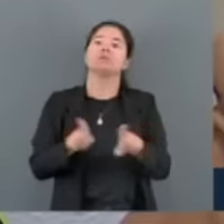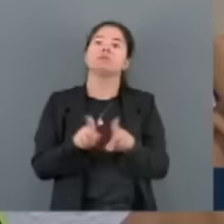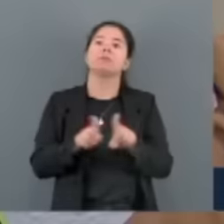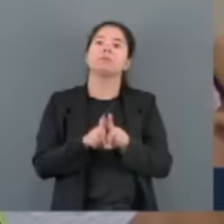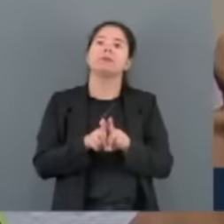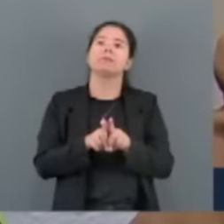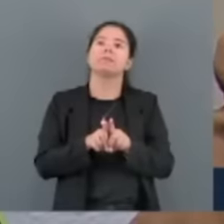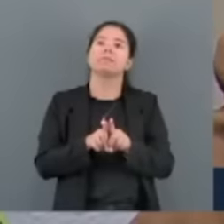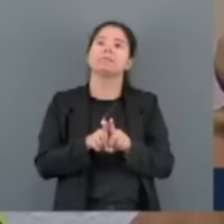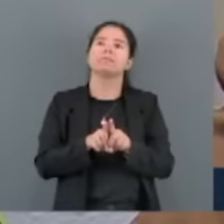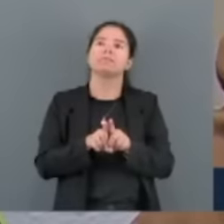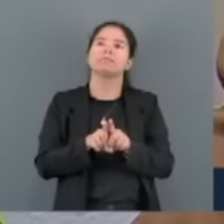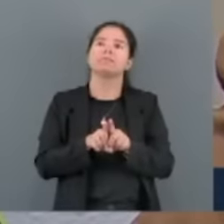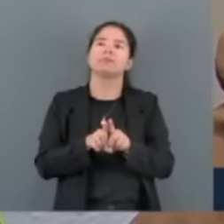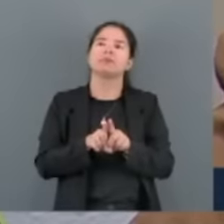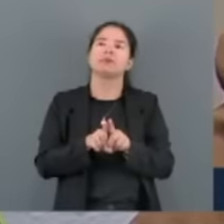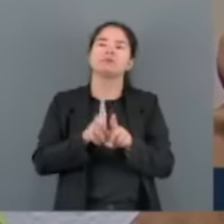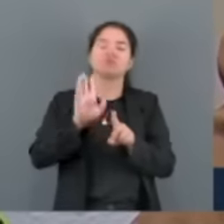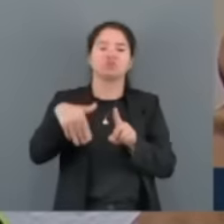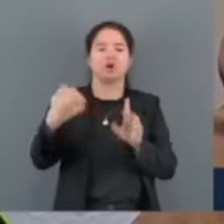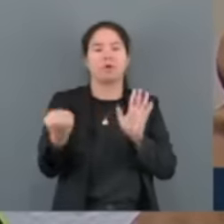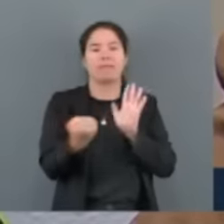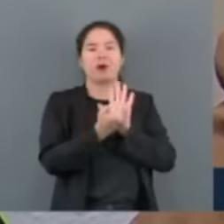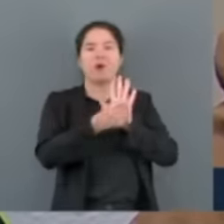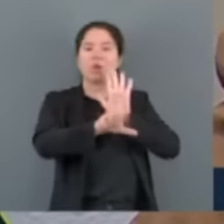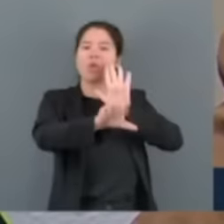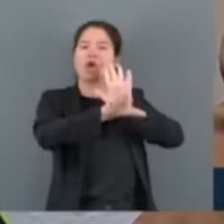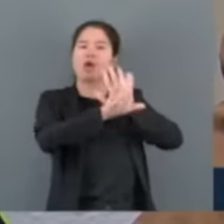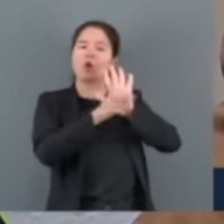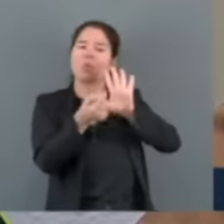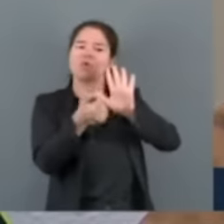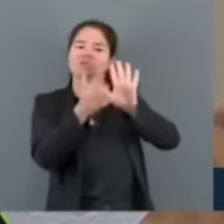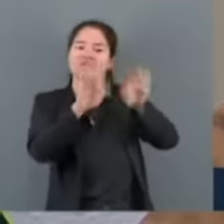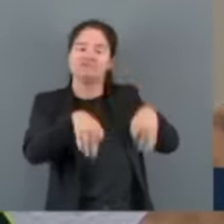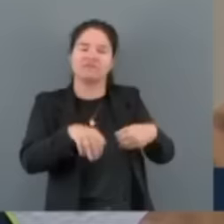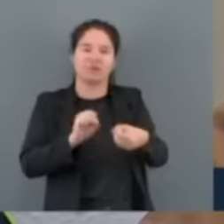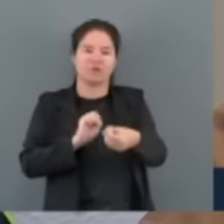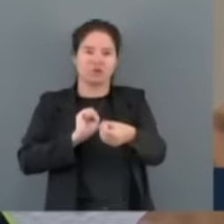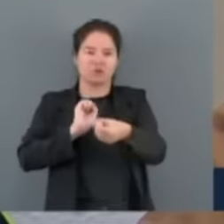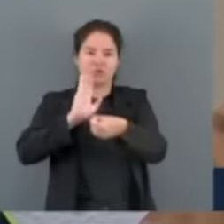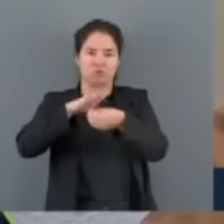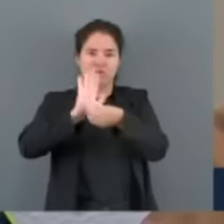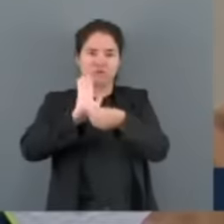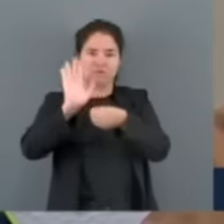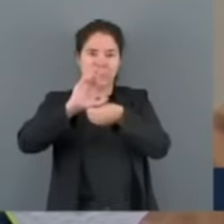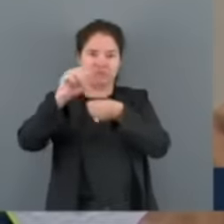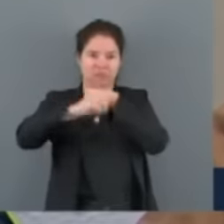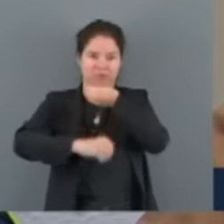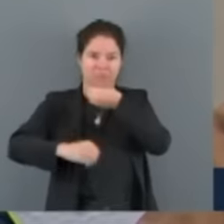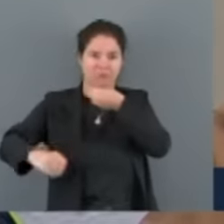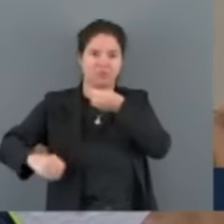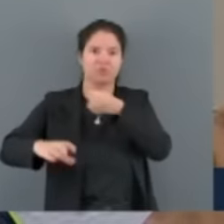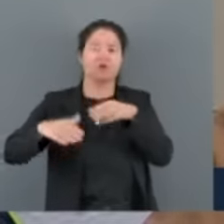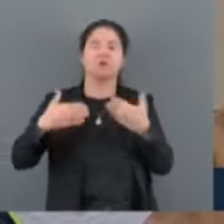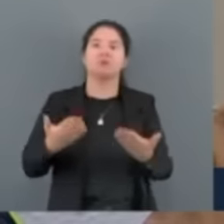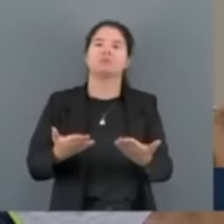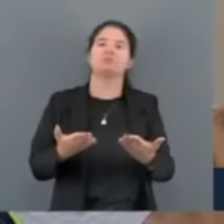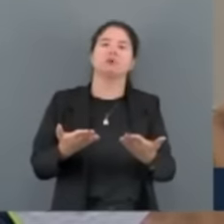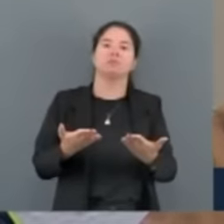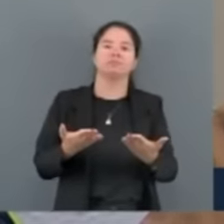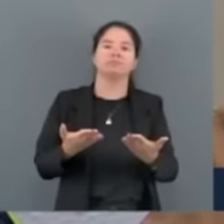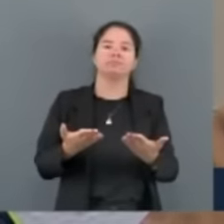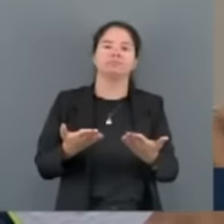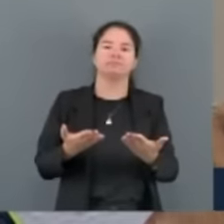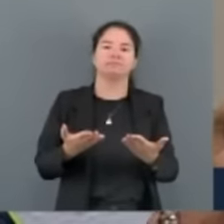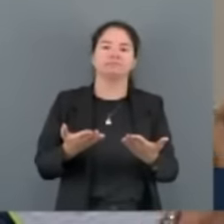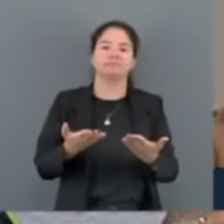não é isso, Humberto, o marco legal do saneamento, então é nesse âmbito, né, dos ministérios que estarão responsáveis